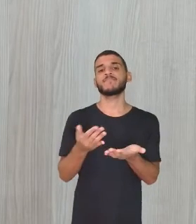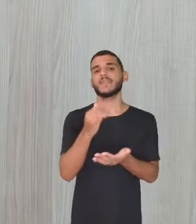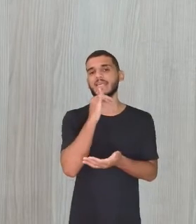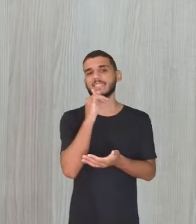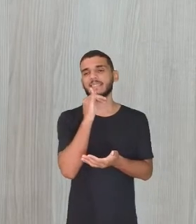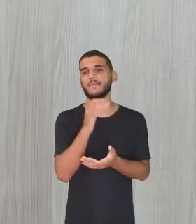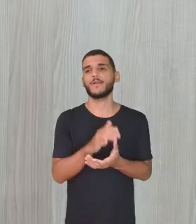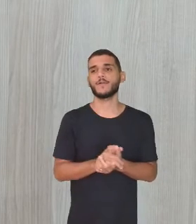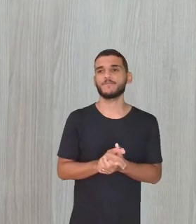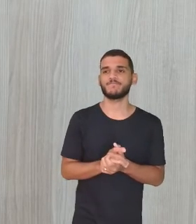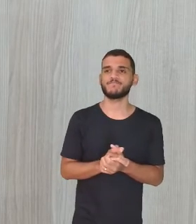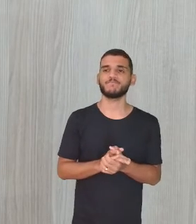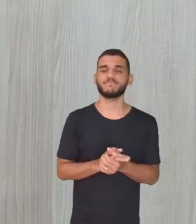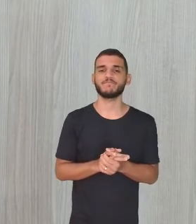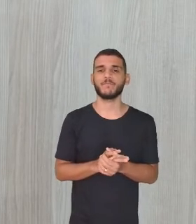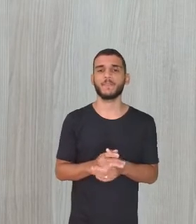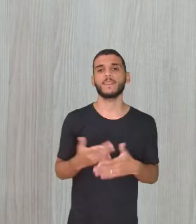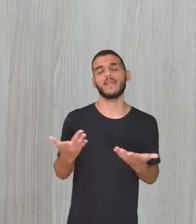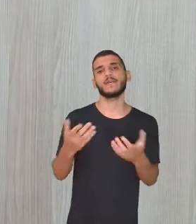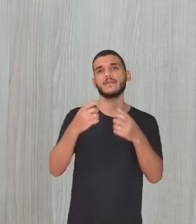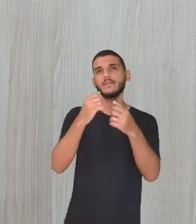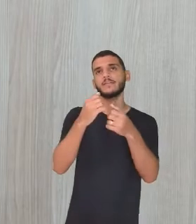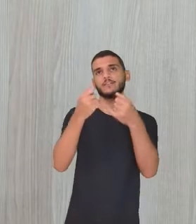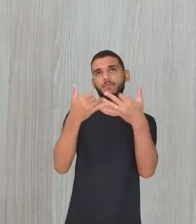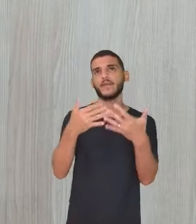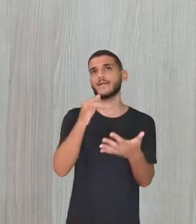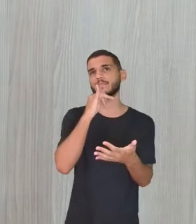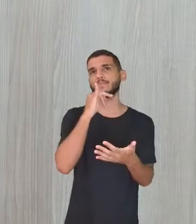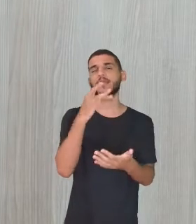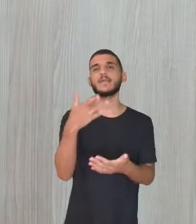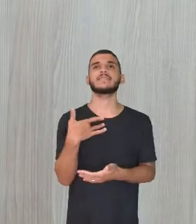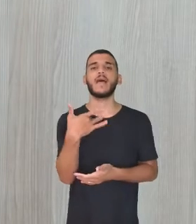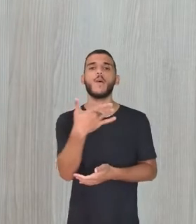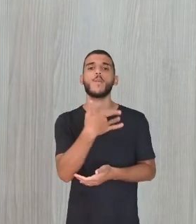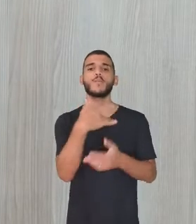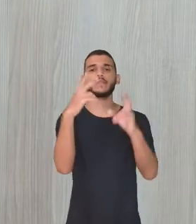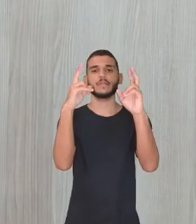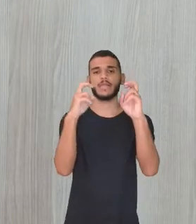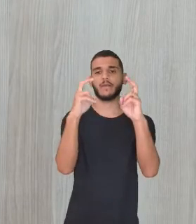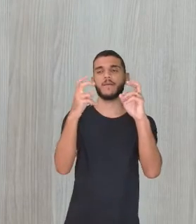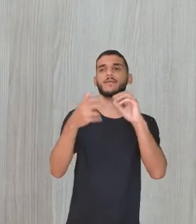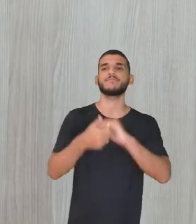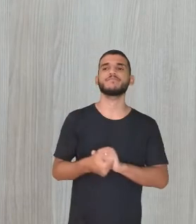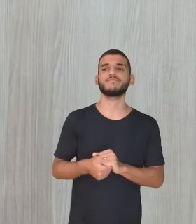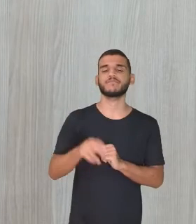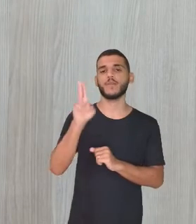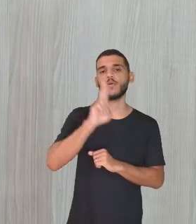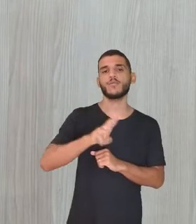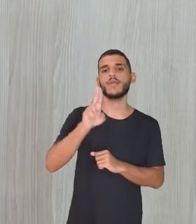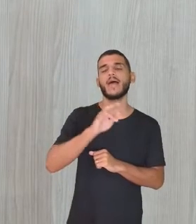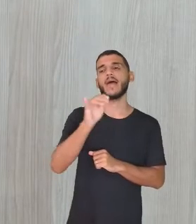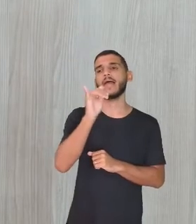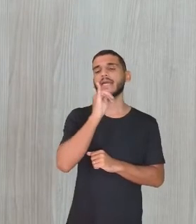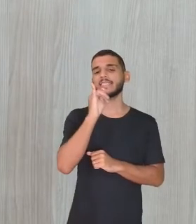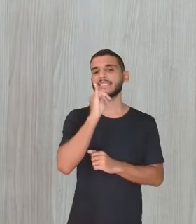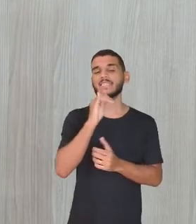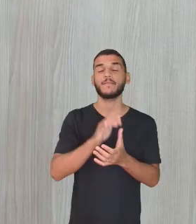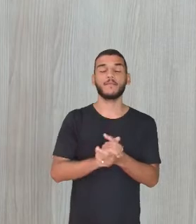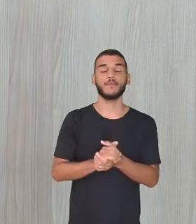comparação. Vamos falar sobre saúde. Então, a gente poderia usar, por exemplo, o exemplo dos Estados Unidos, que